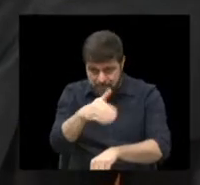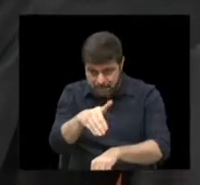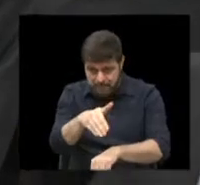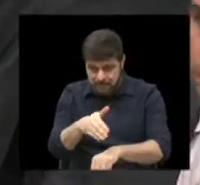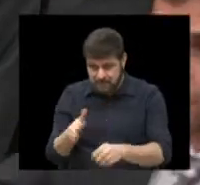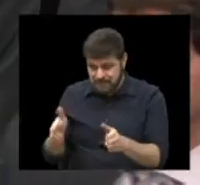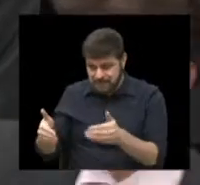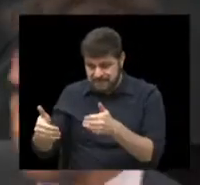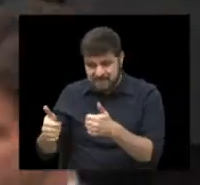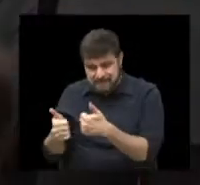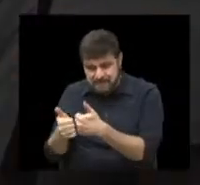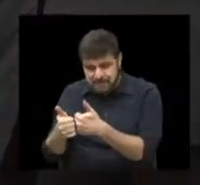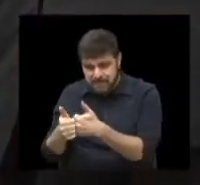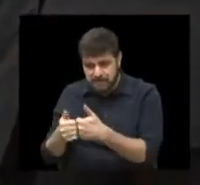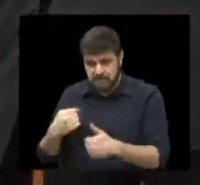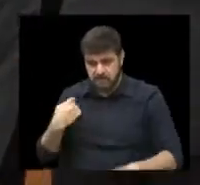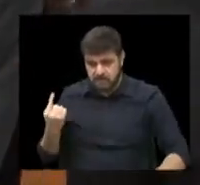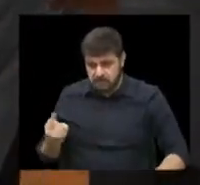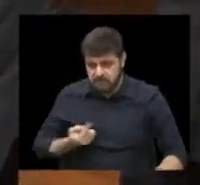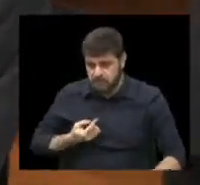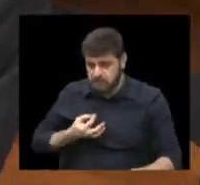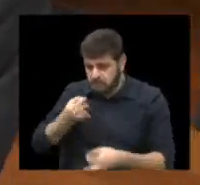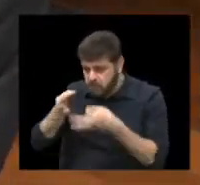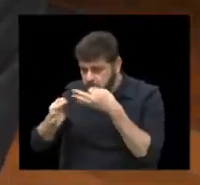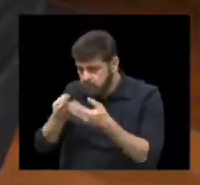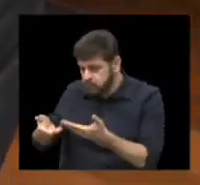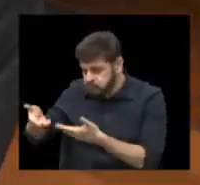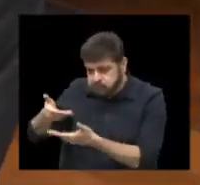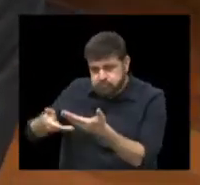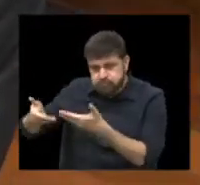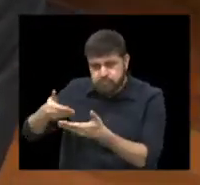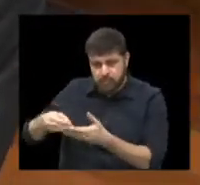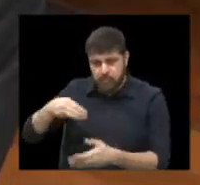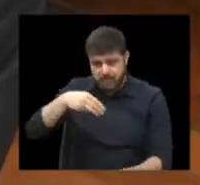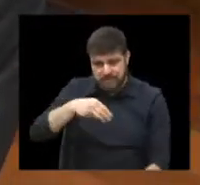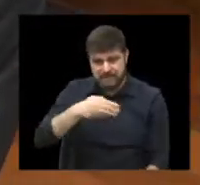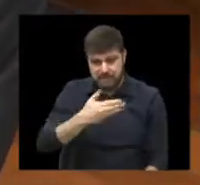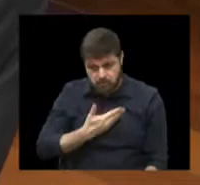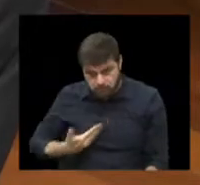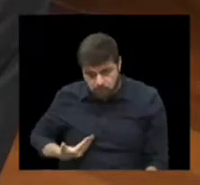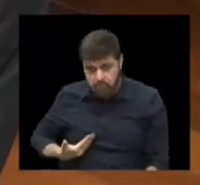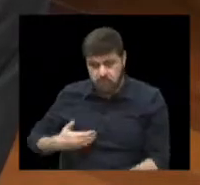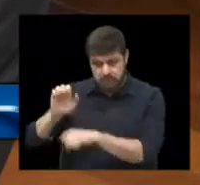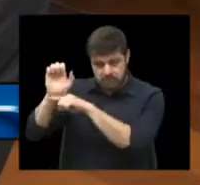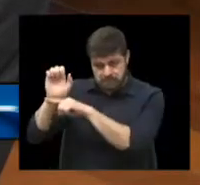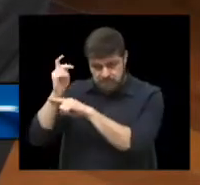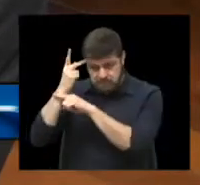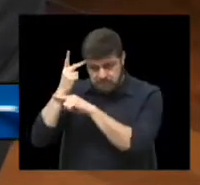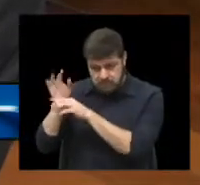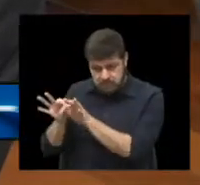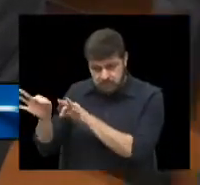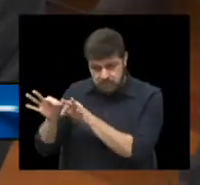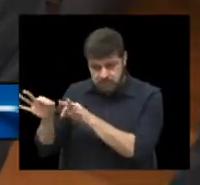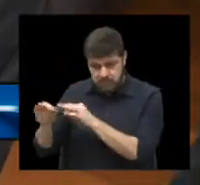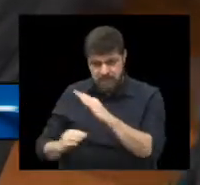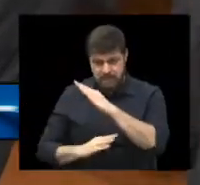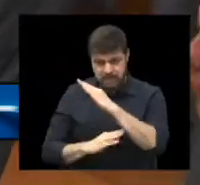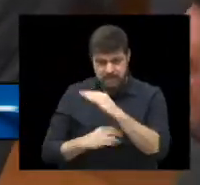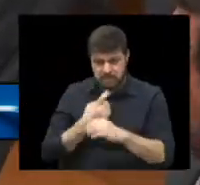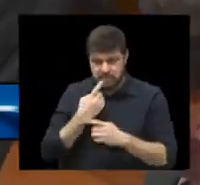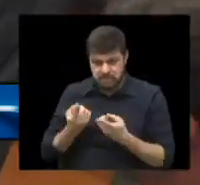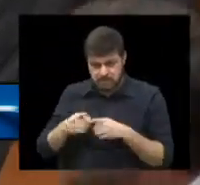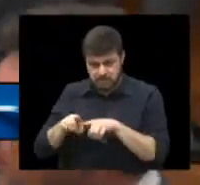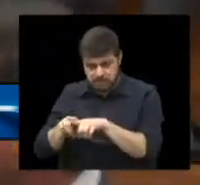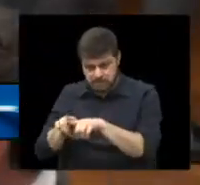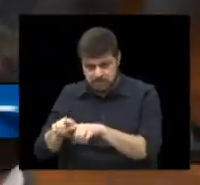Câmara, uma escuta social organizada pelo Ministério Público do Estado de São Paulo, pela Câmara Municipal de Campinas,